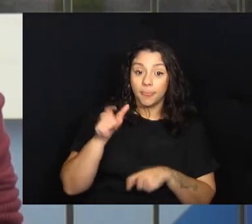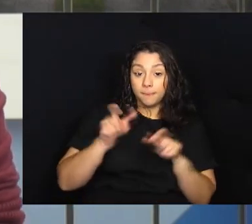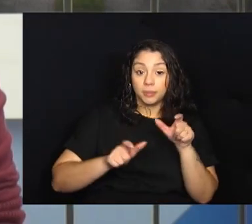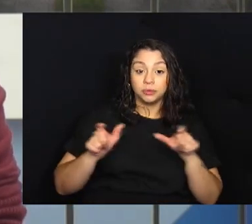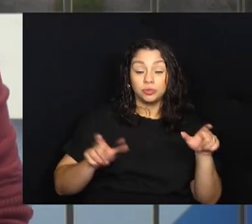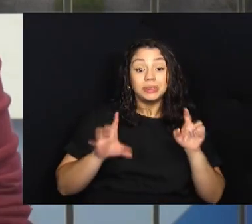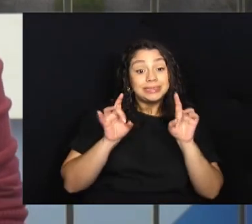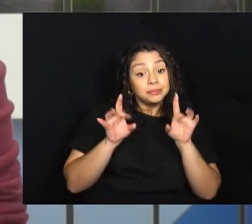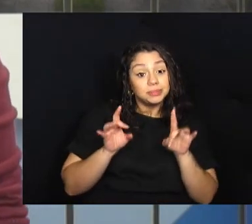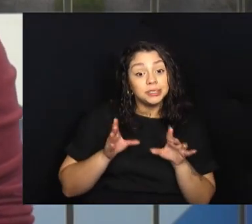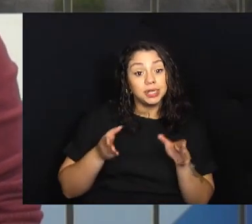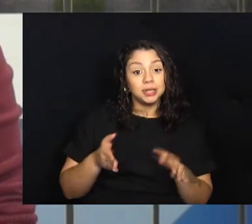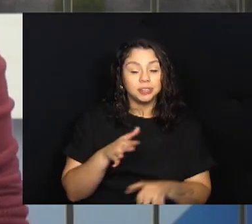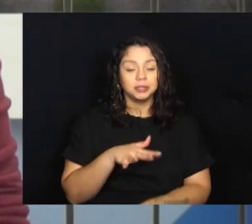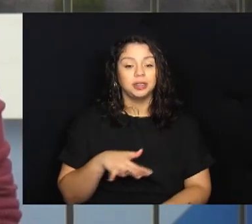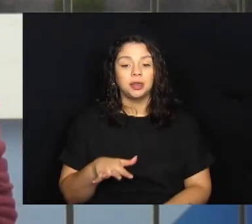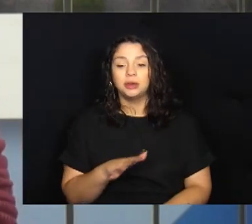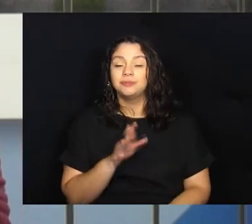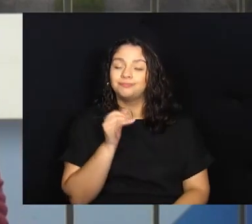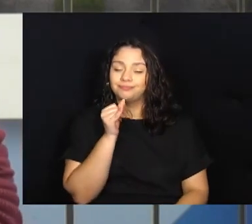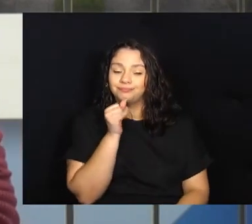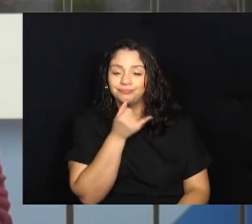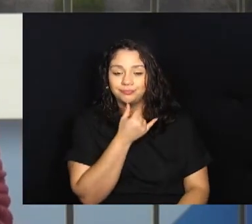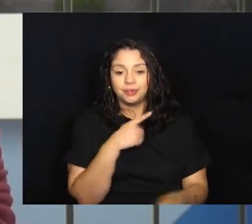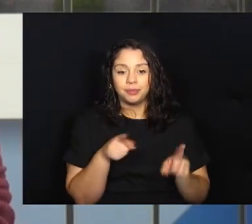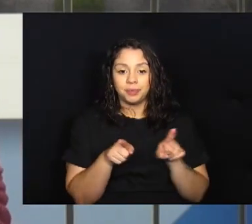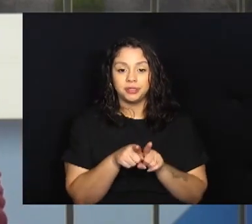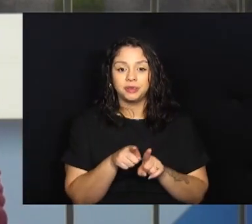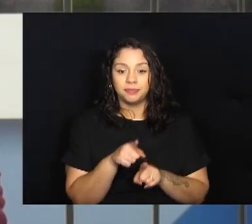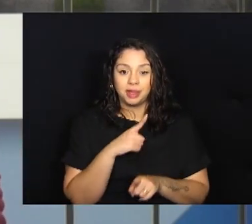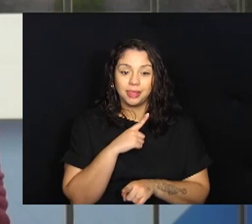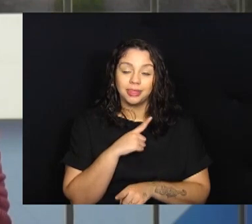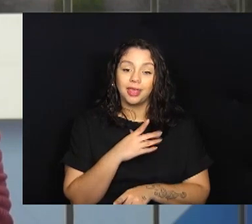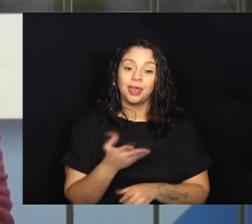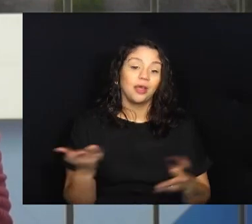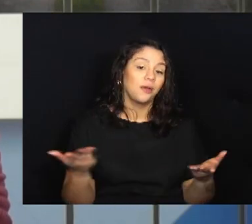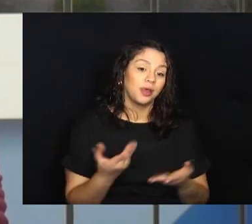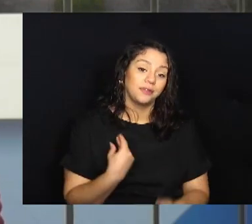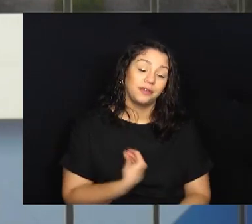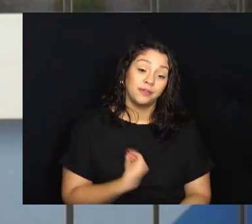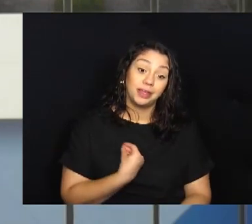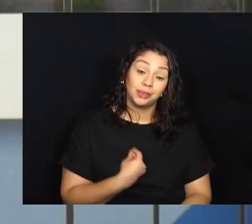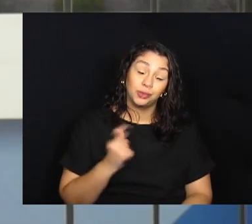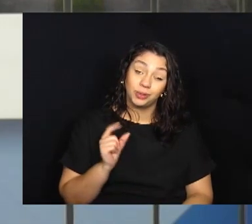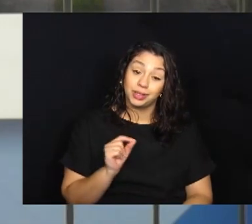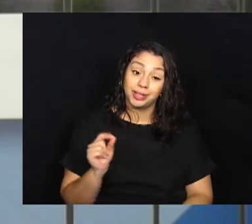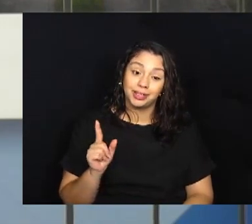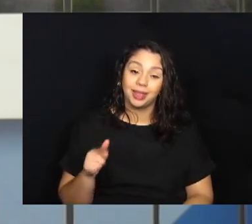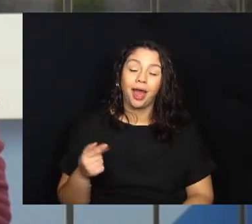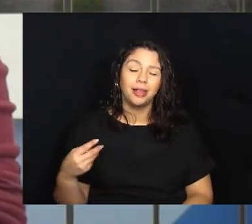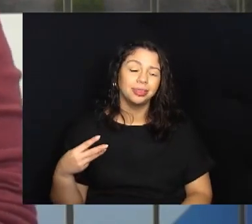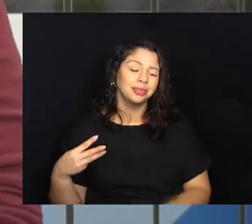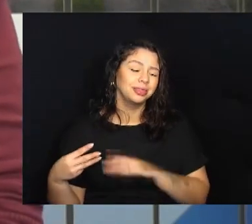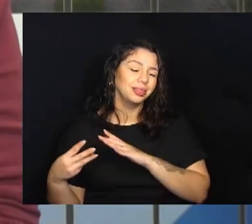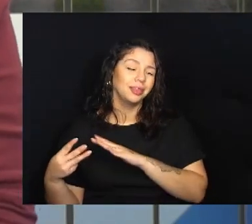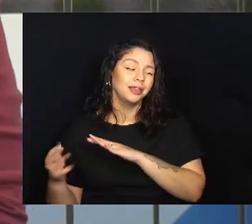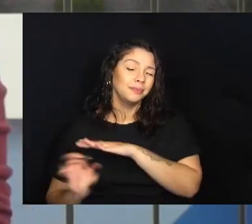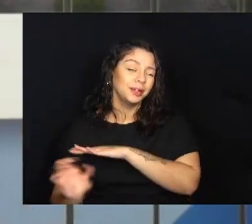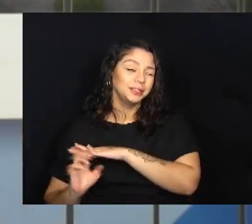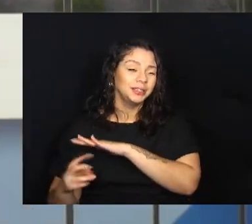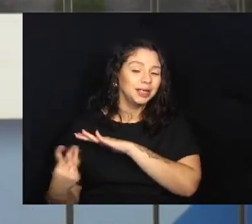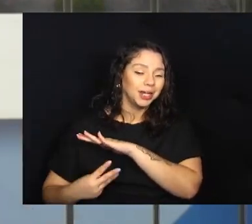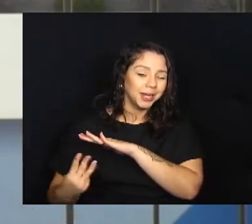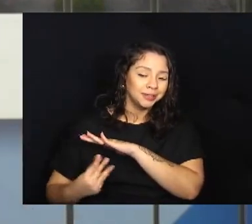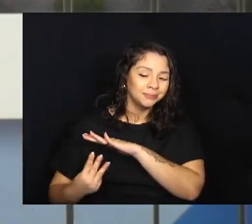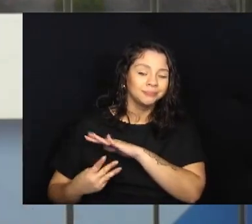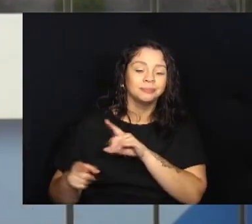especialidades, né? E infelizmente também a gente está vendo aí que na verdade se terceiriza, né? E aí a